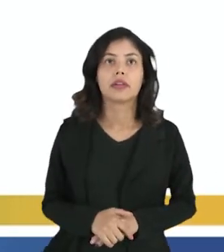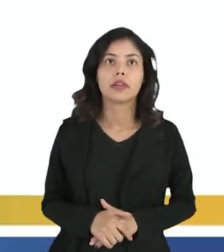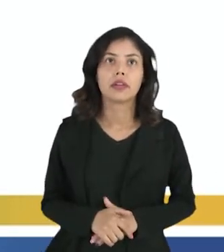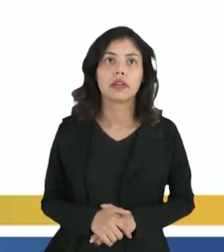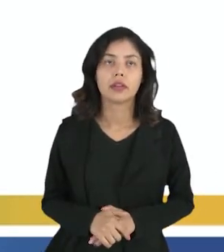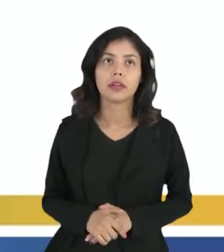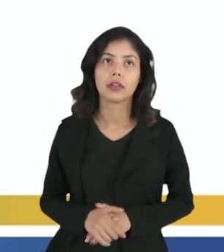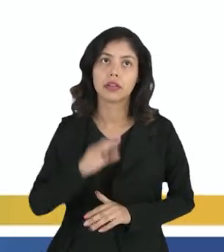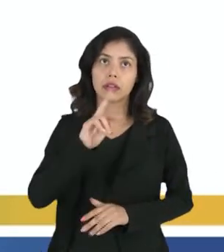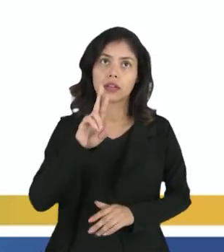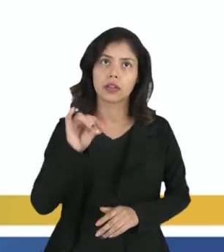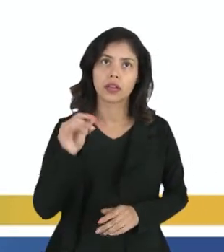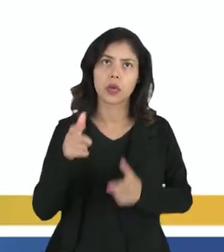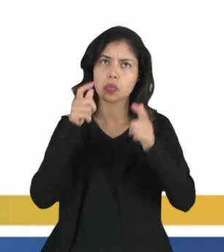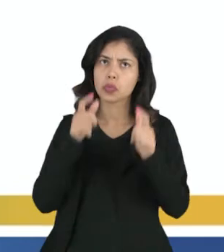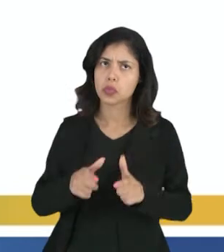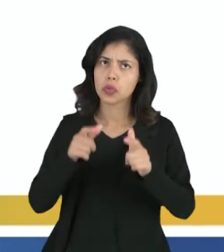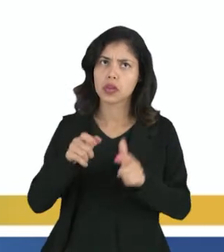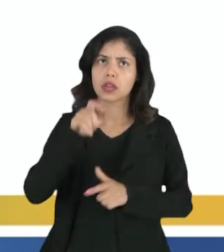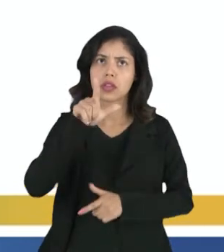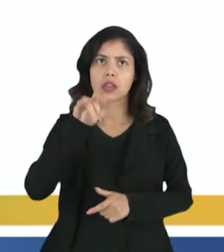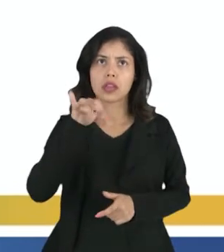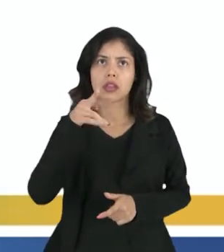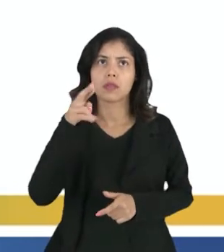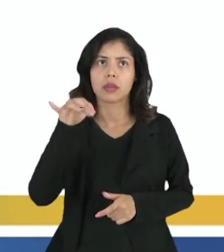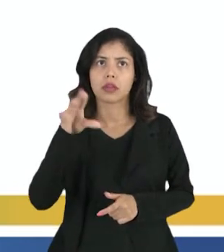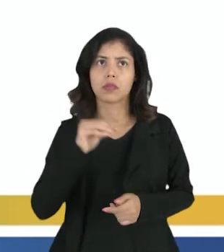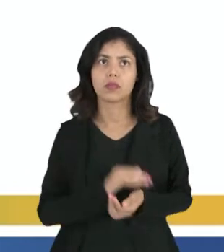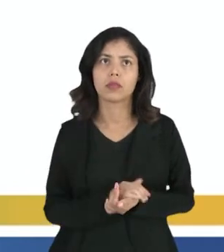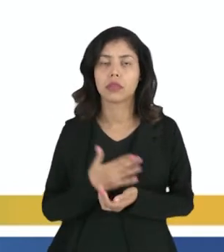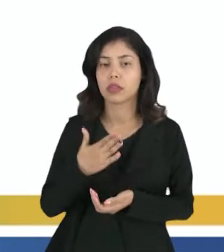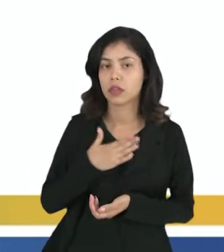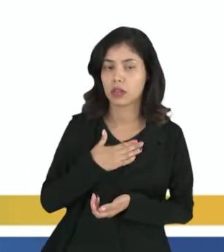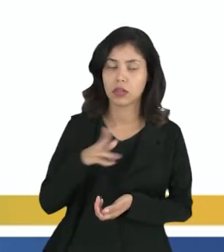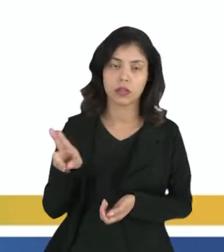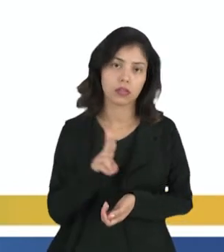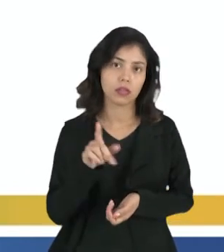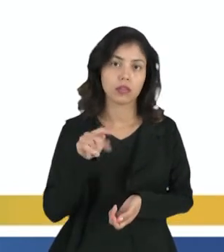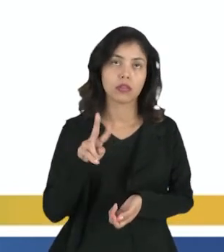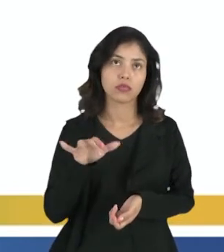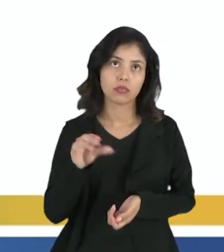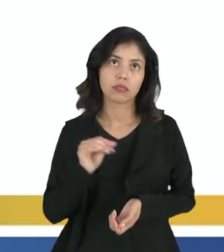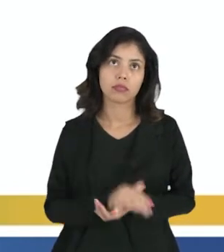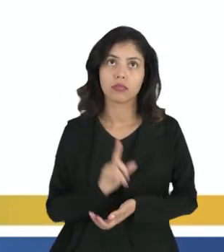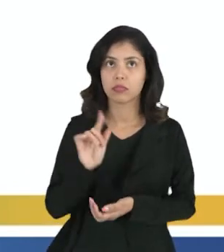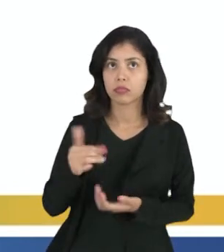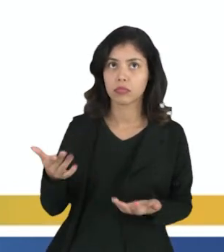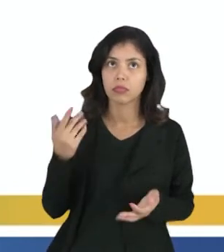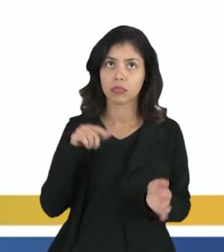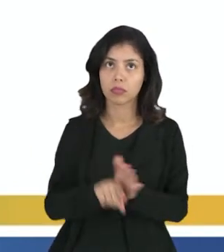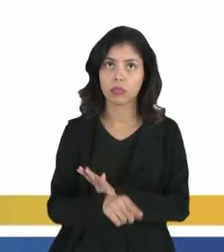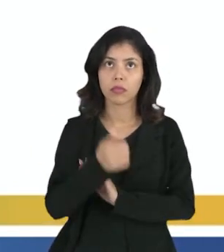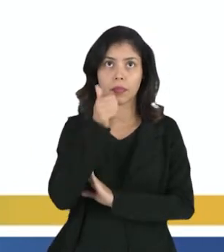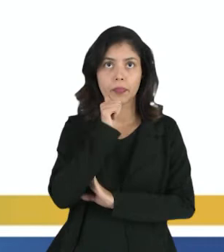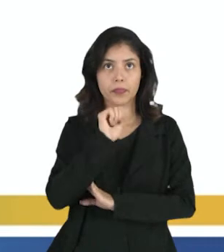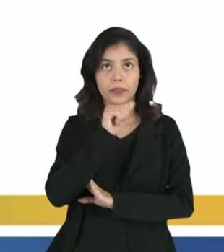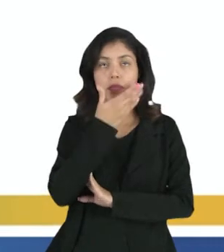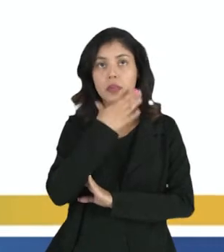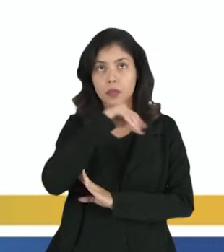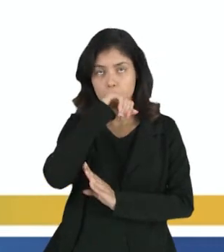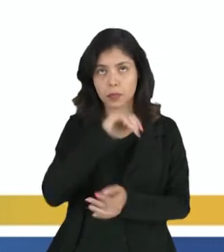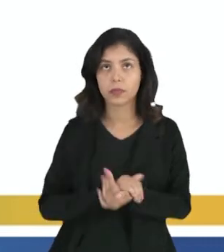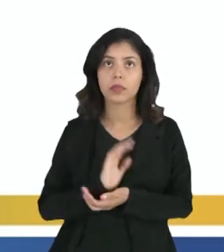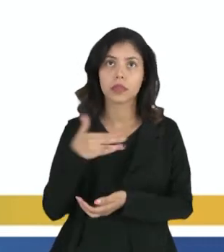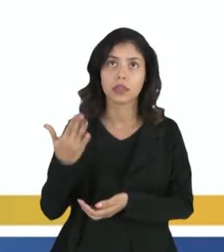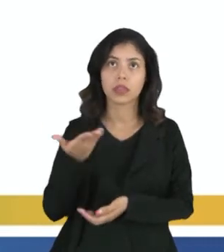Clarice Lispector, de onde veio esse Lispector? É um nome latino, não é? Eu perguntei a meu pai